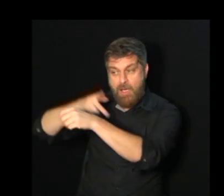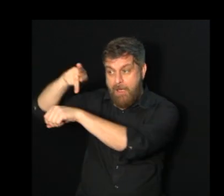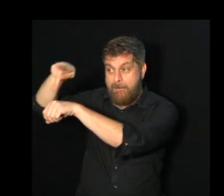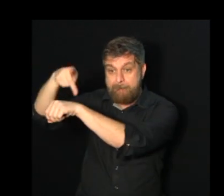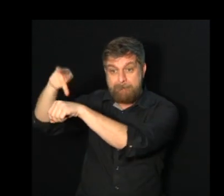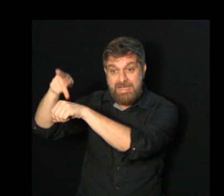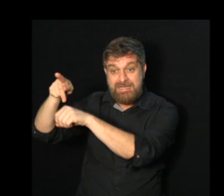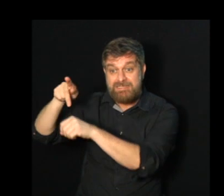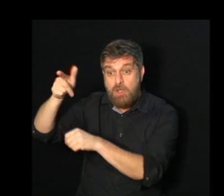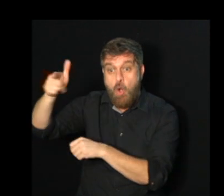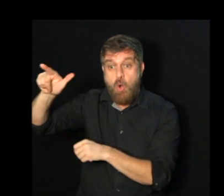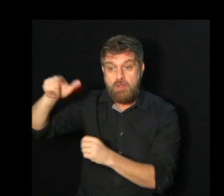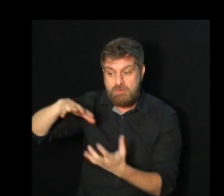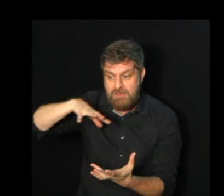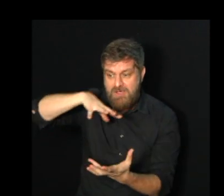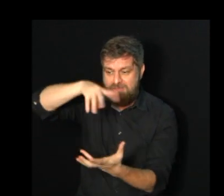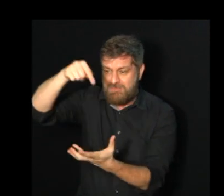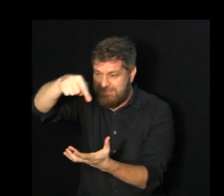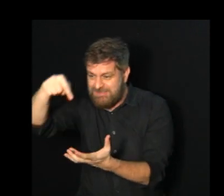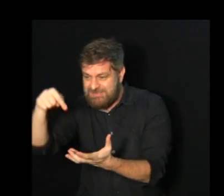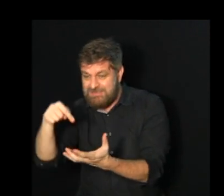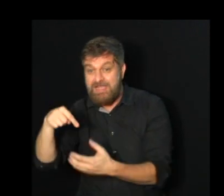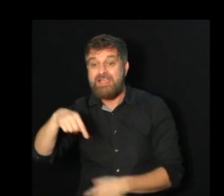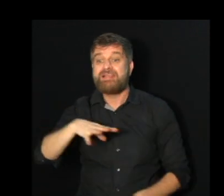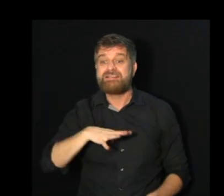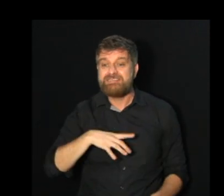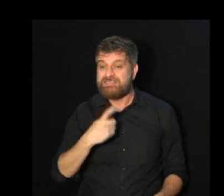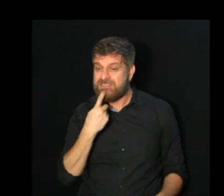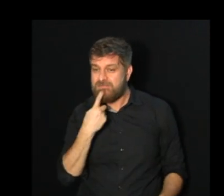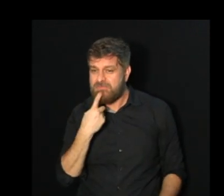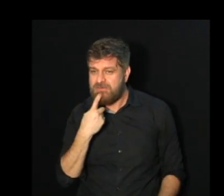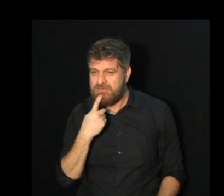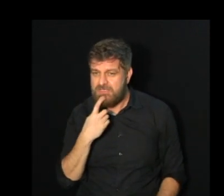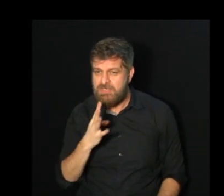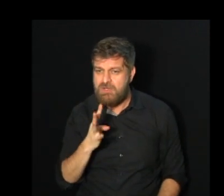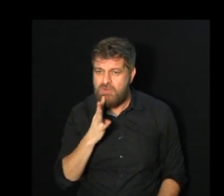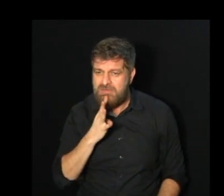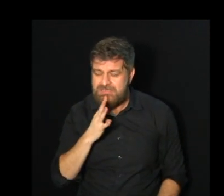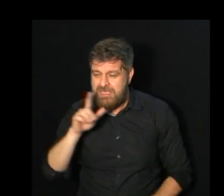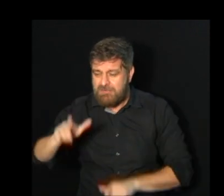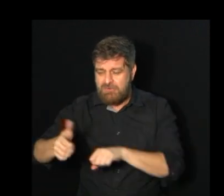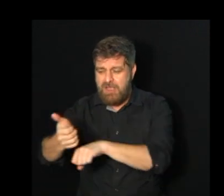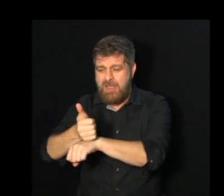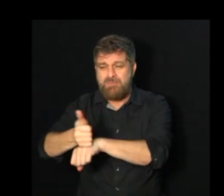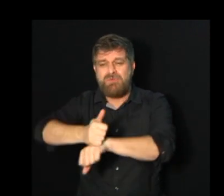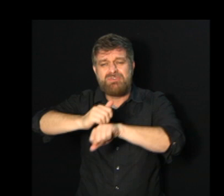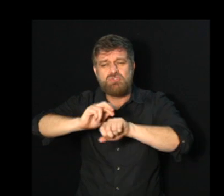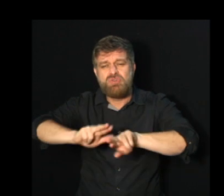globais. E eu conheci aqui na cidade pessoas de várias profissões,